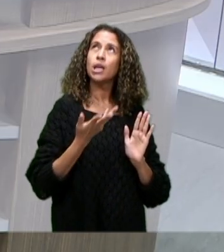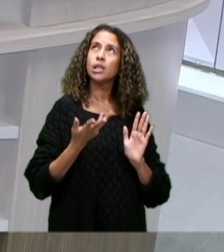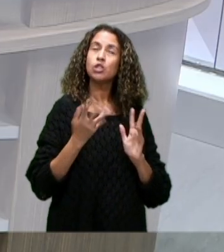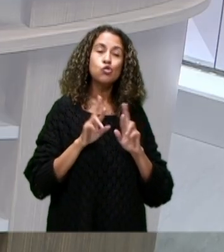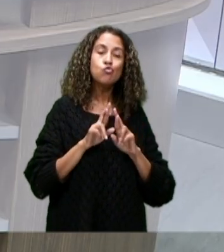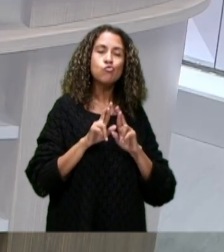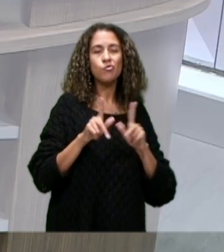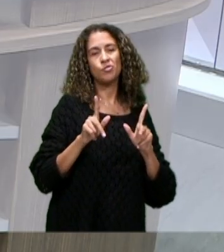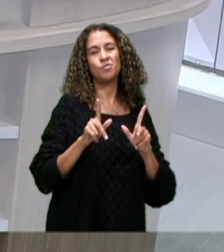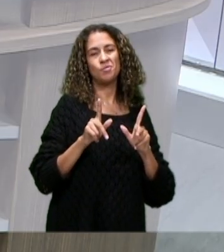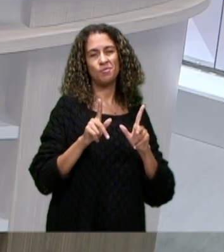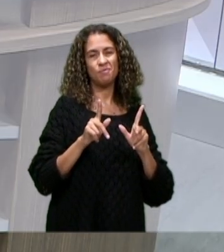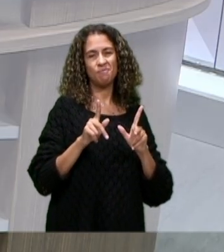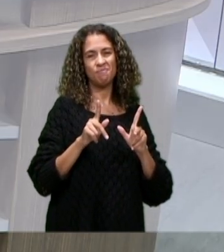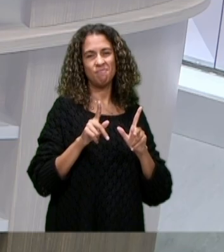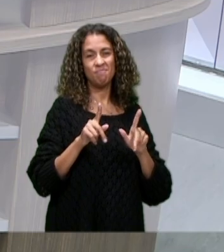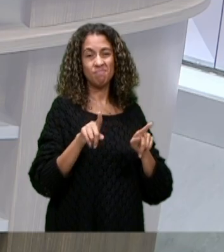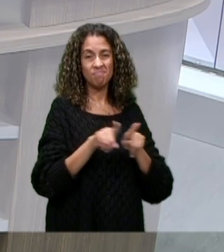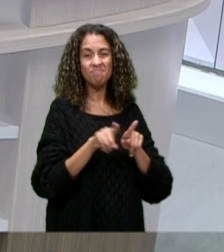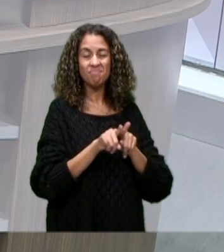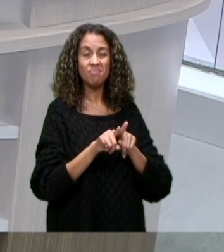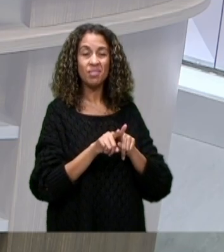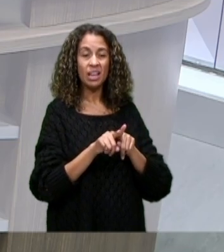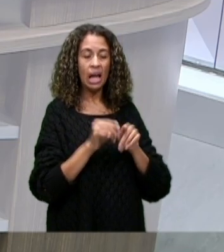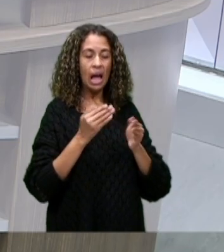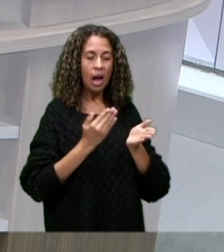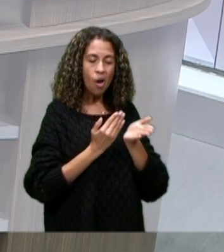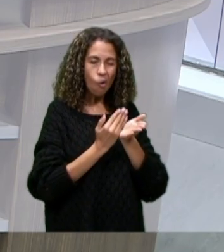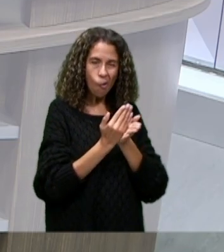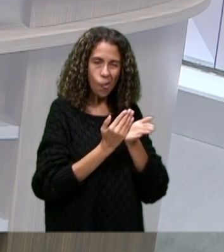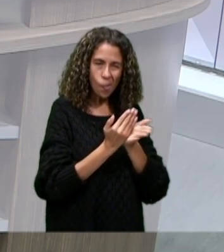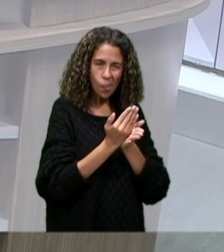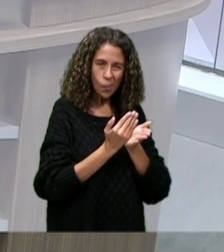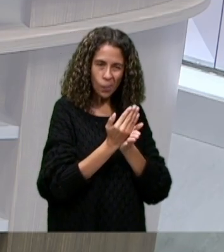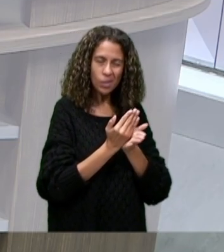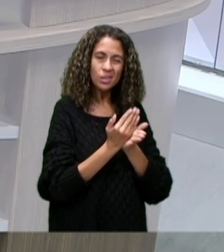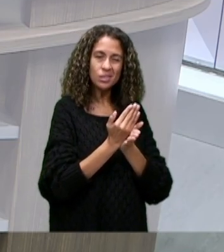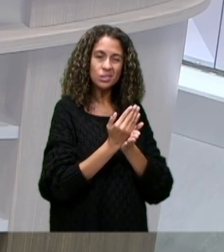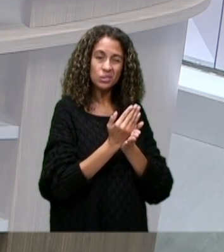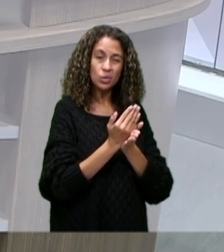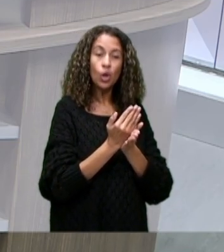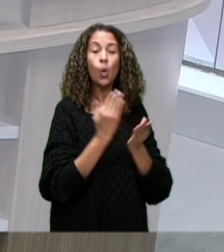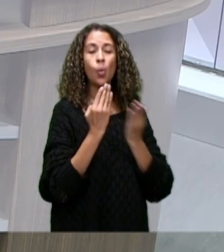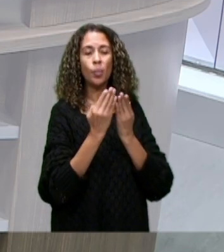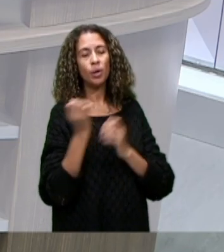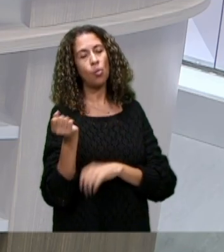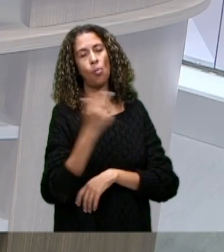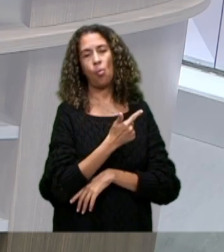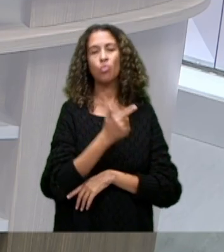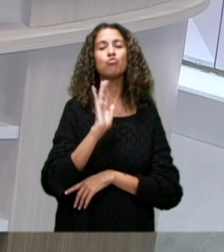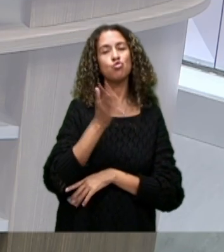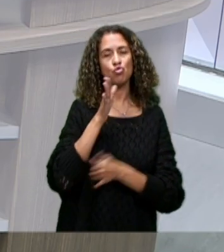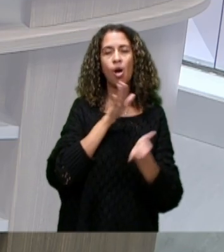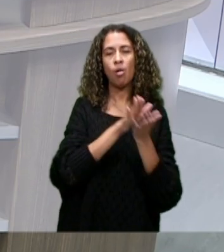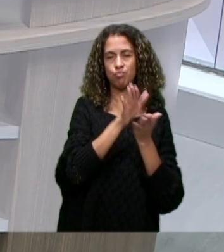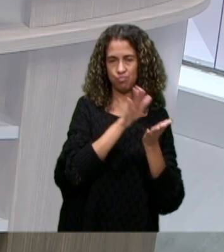diferente, inclusive a parte de introdução dele e tudo mais, dos outros 2 romances que você já